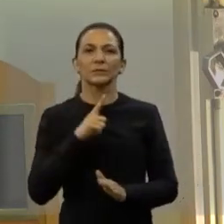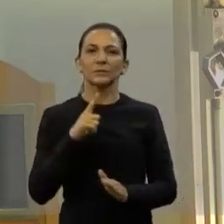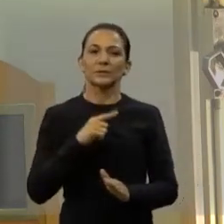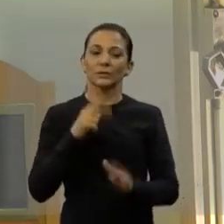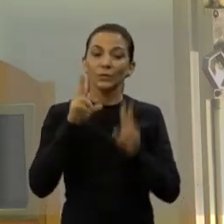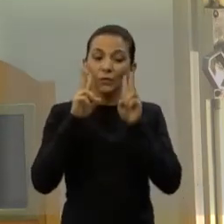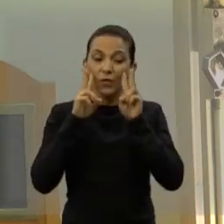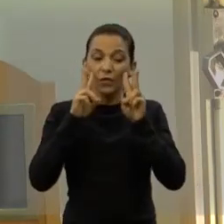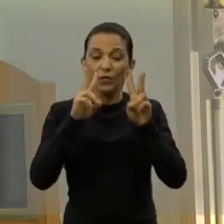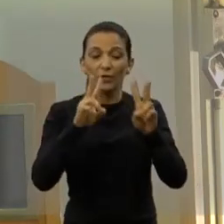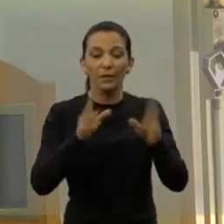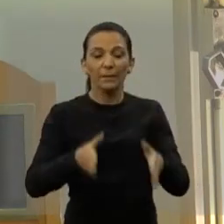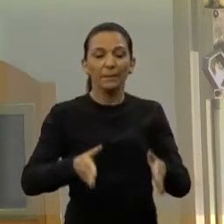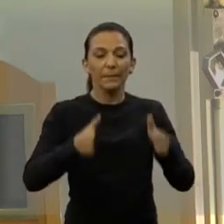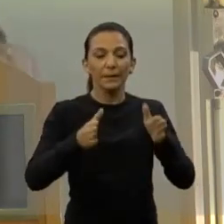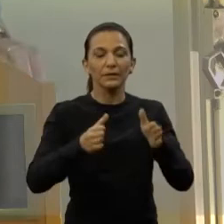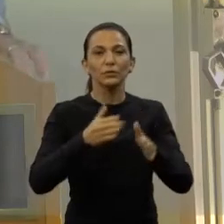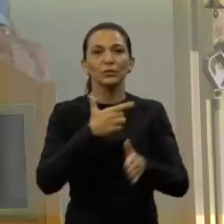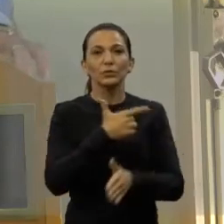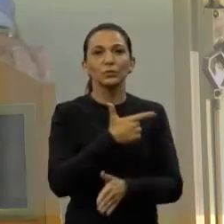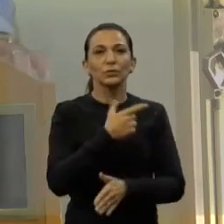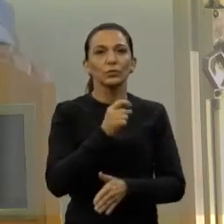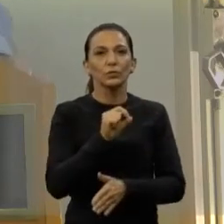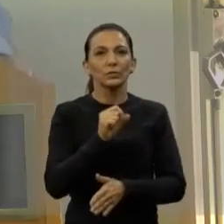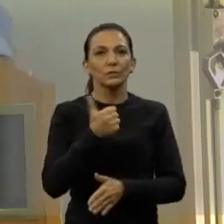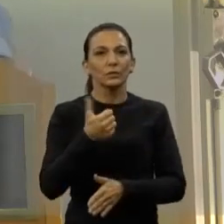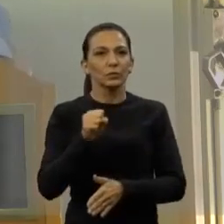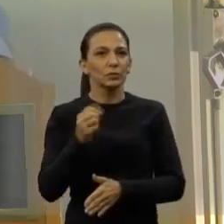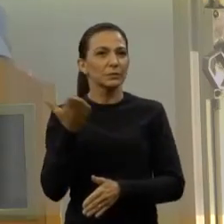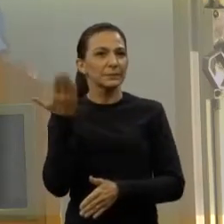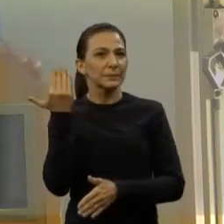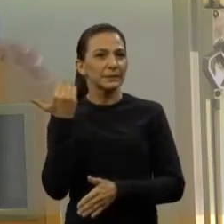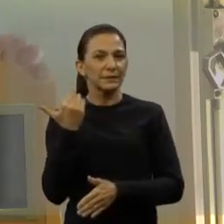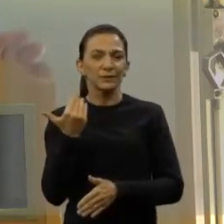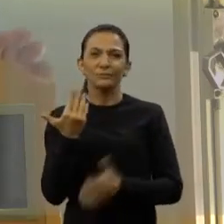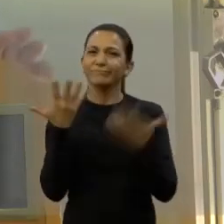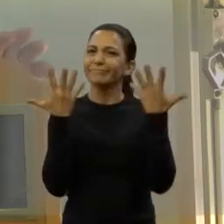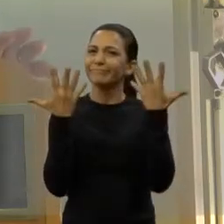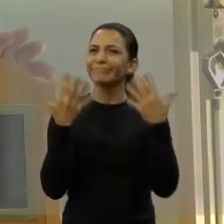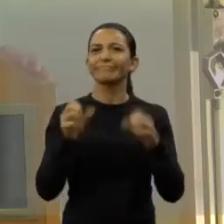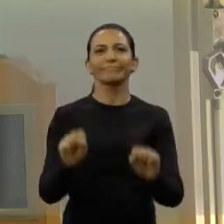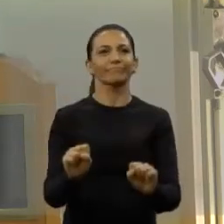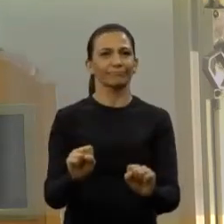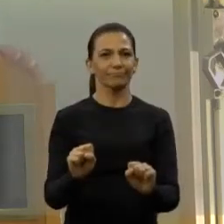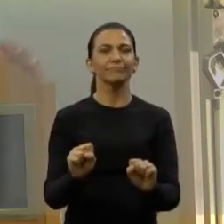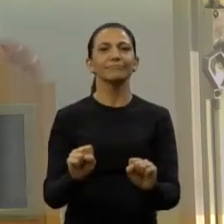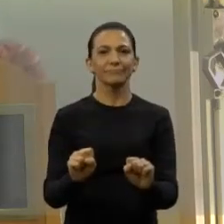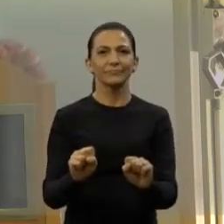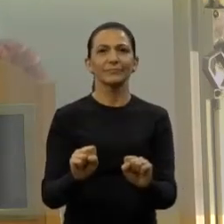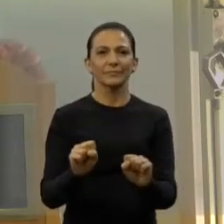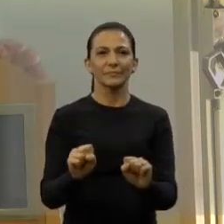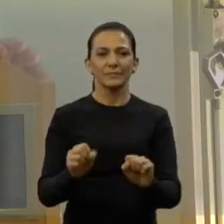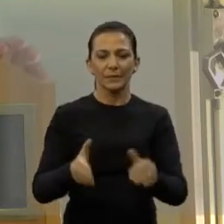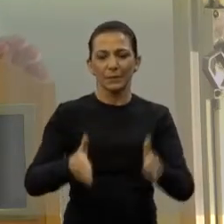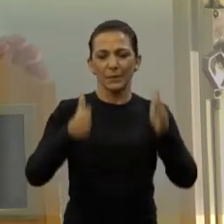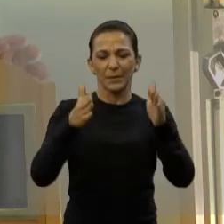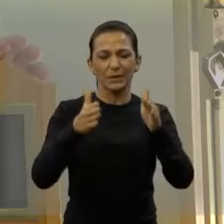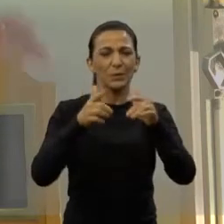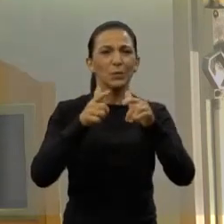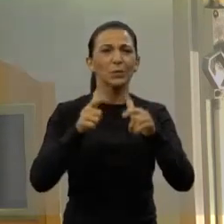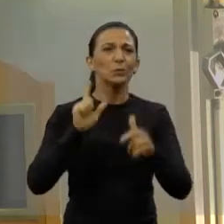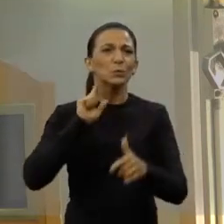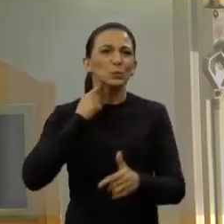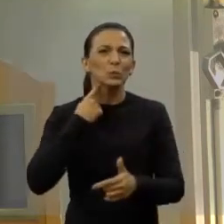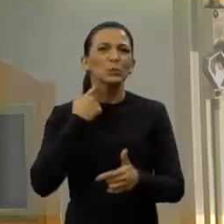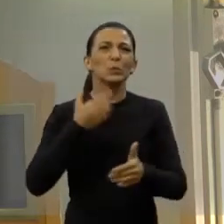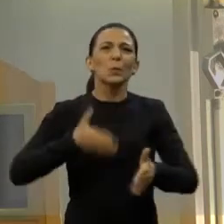fui olhar aquele local em 2018. É inadmissível, o Lineu G, que está o prédio. É inadmissível, é um